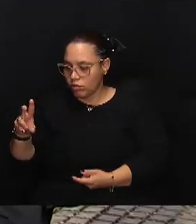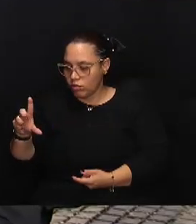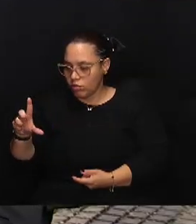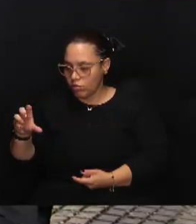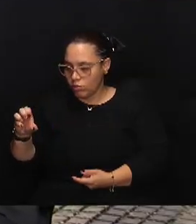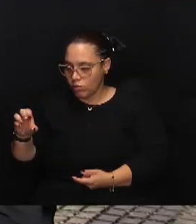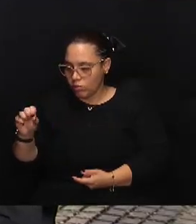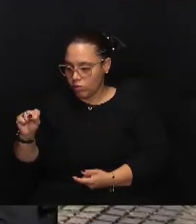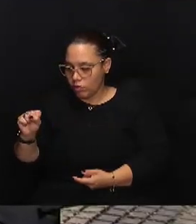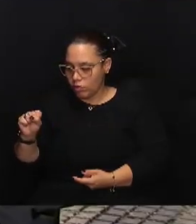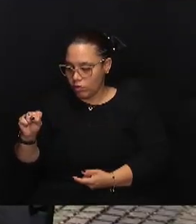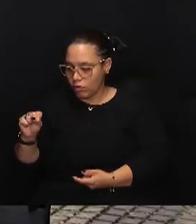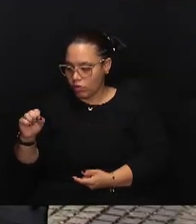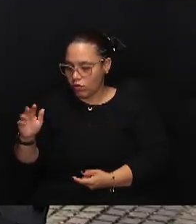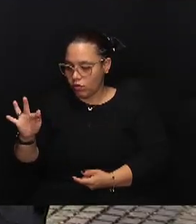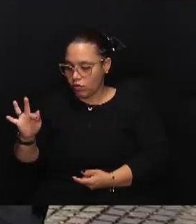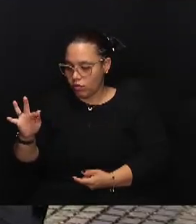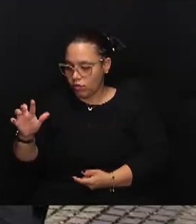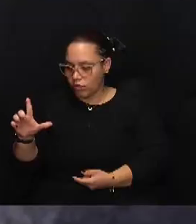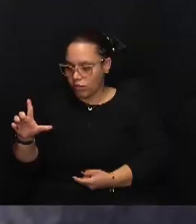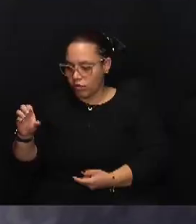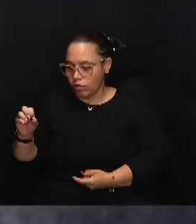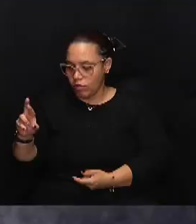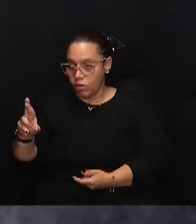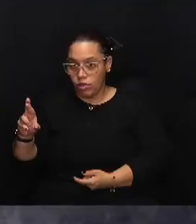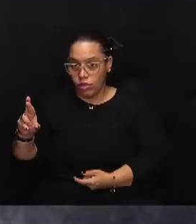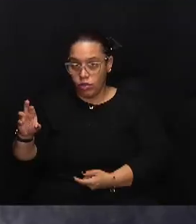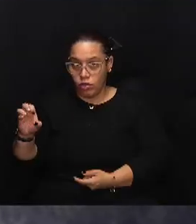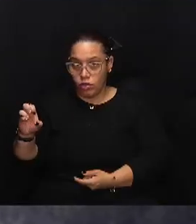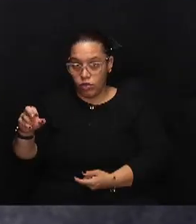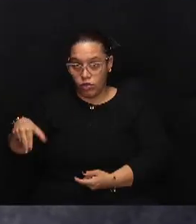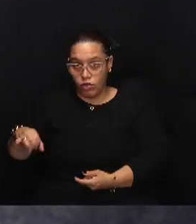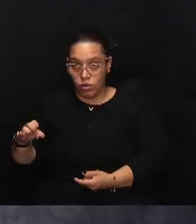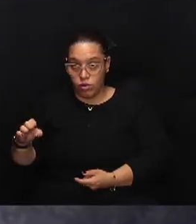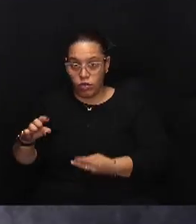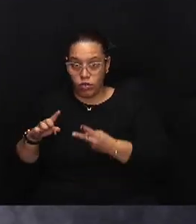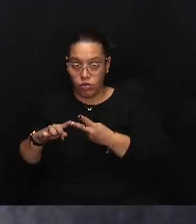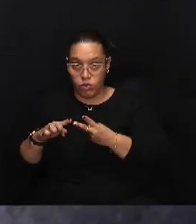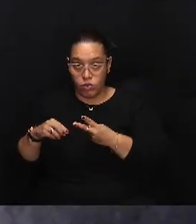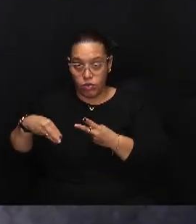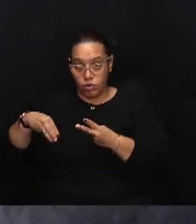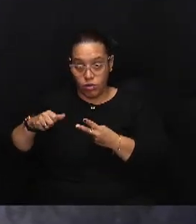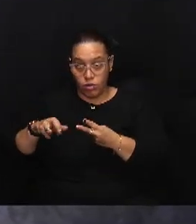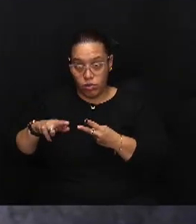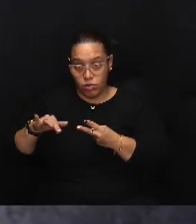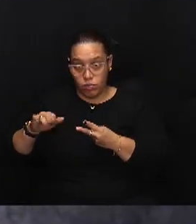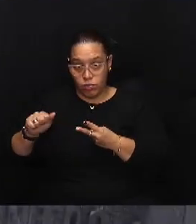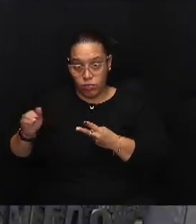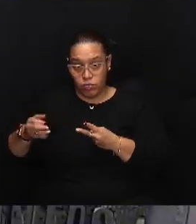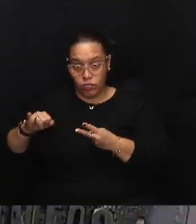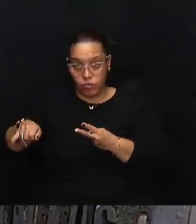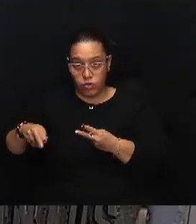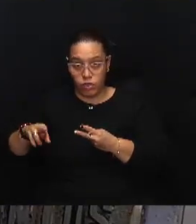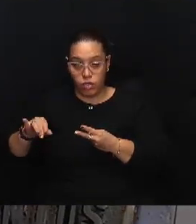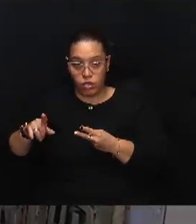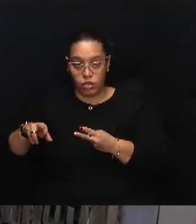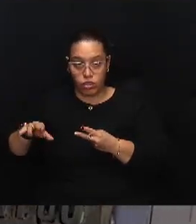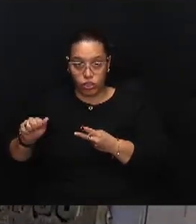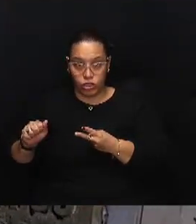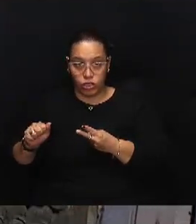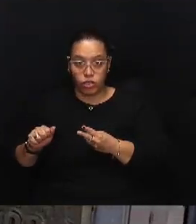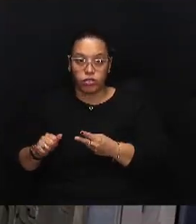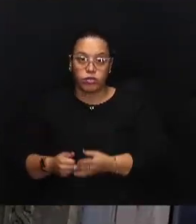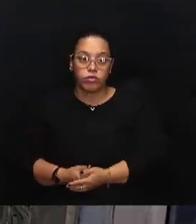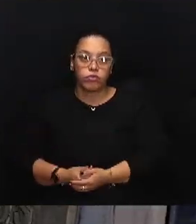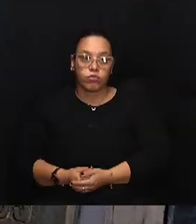Romualdo Florence é um das grandes estrelas aqui. A gente tem a Maria Jandira, também muito acessada, que